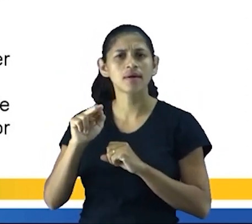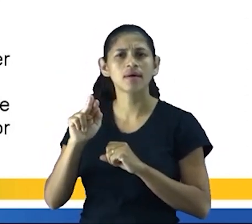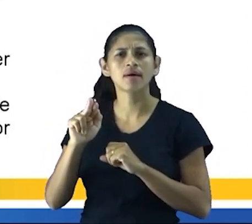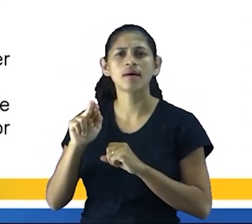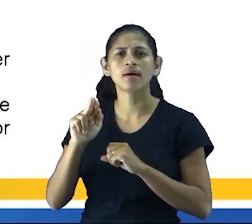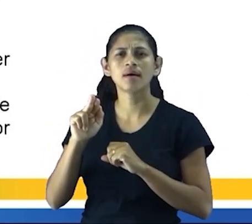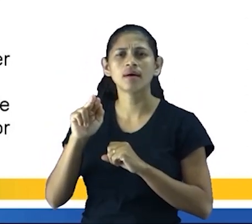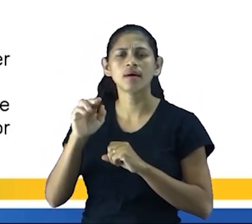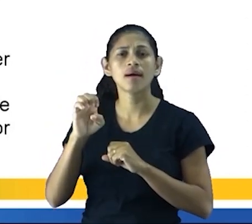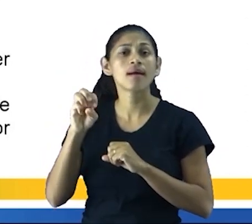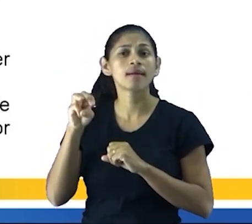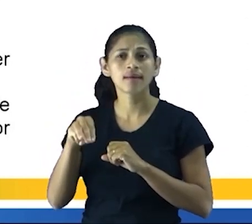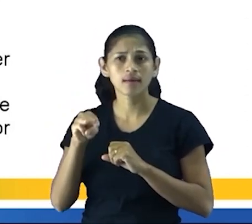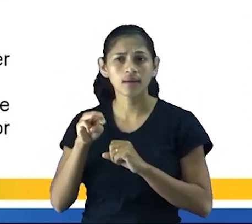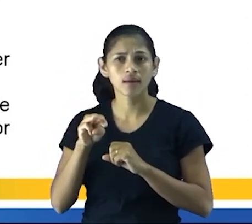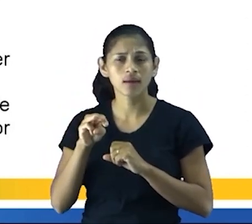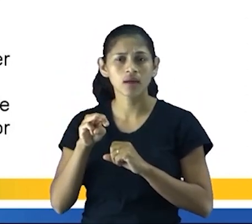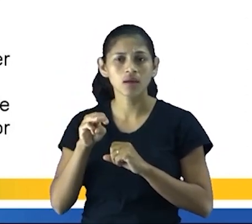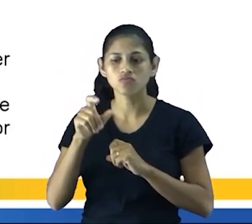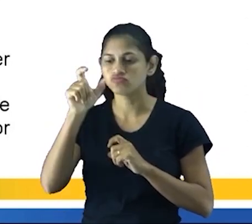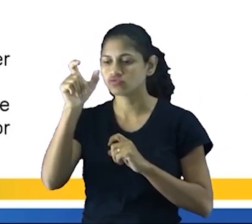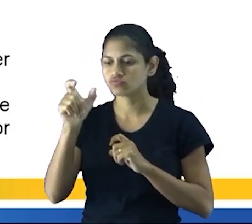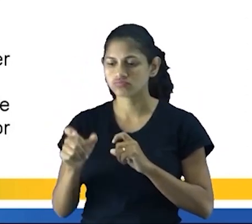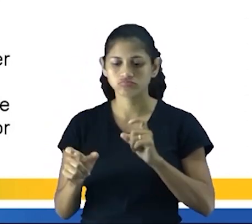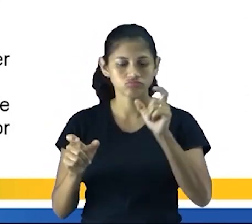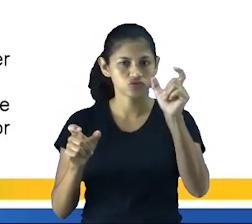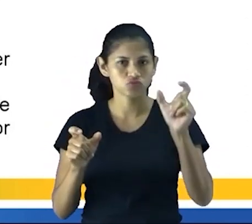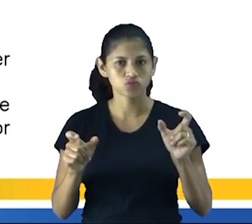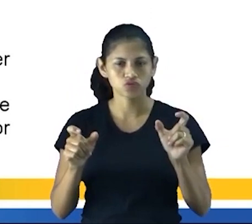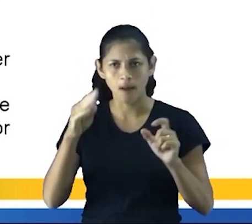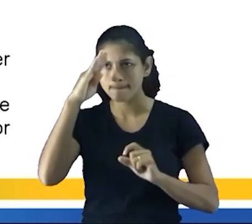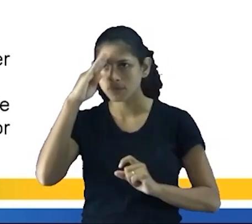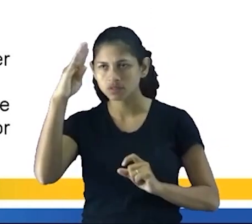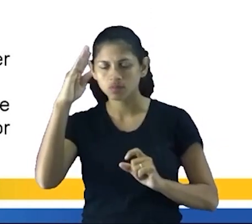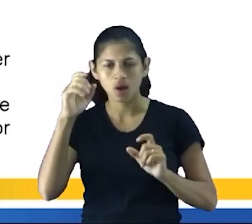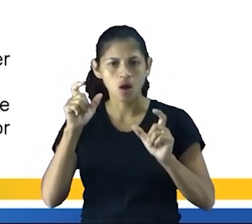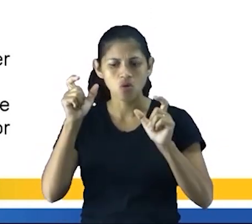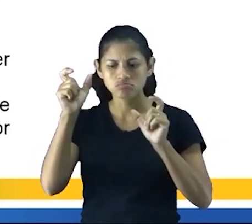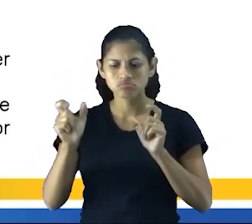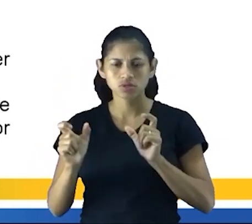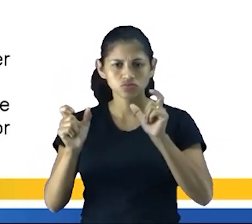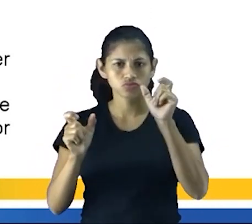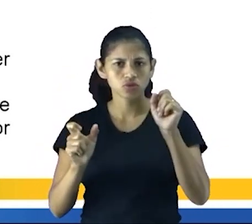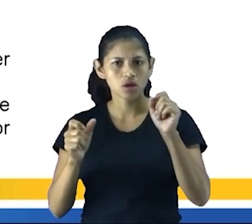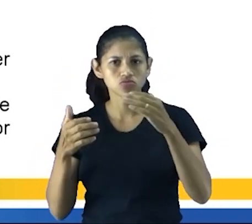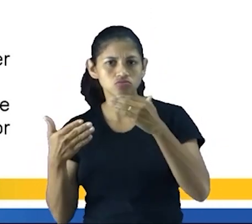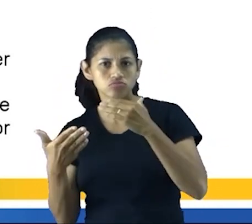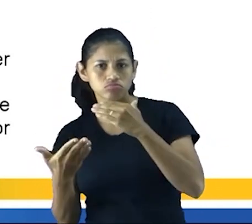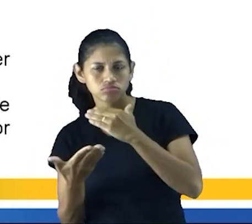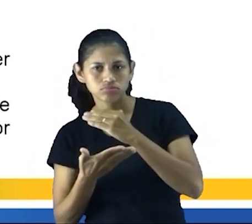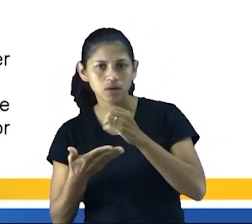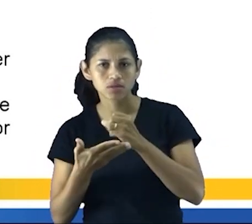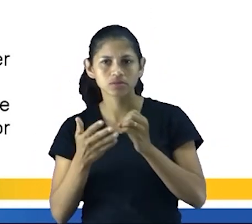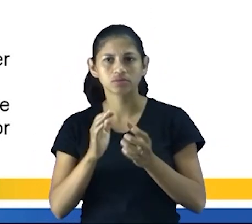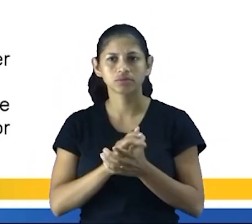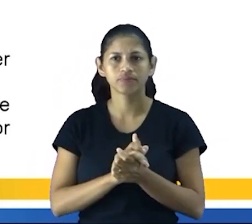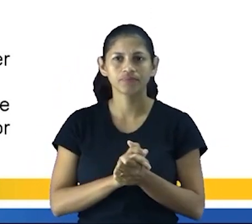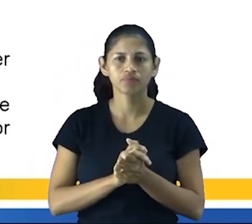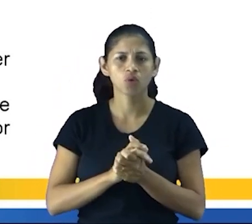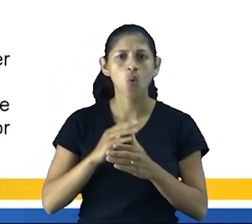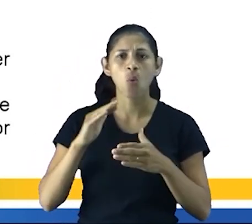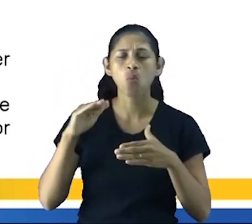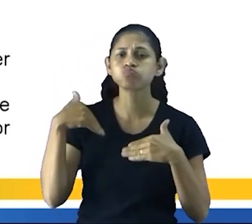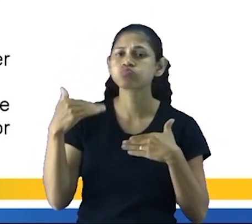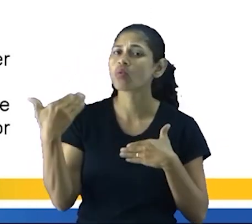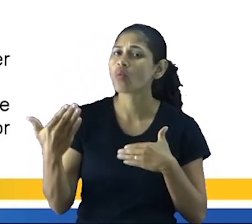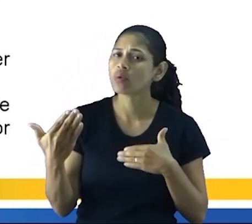estão envolvidos, são personagens protagonistas, principais, né, são secundários, os coadjuvantes. Quando está acontecendo ali, né,